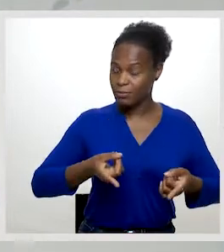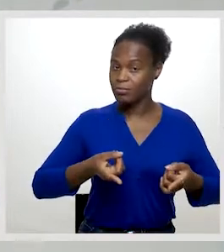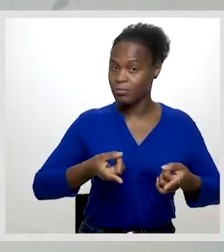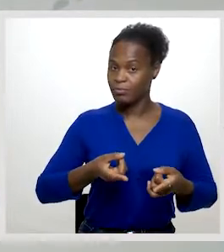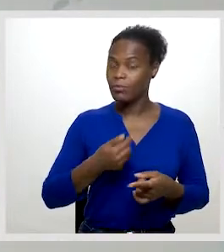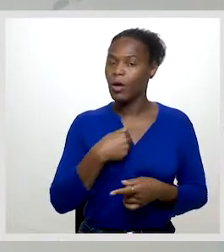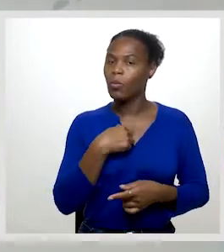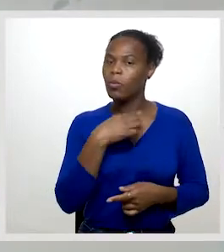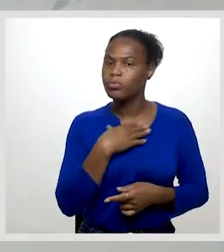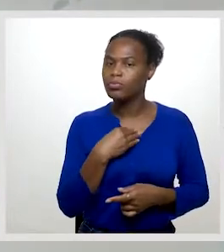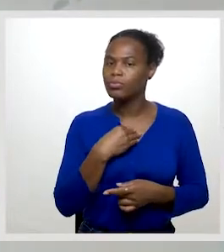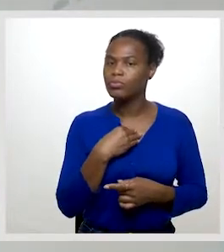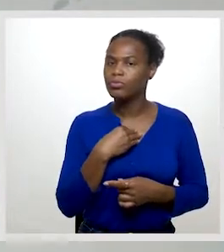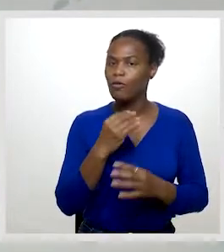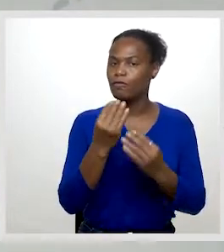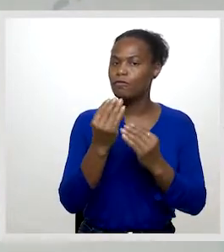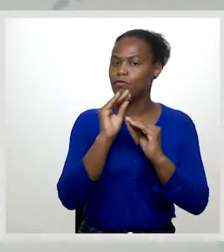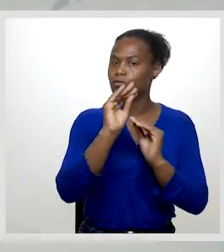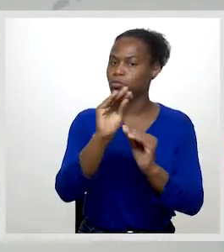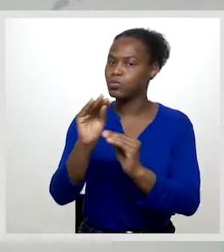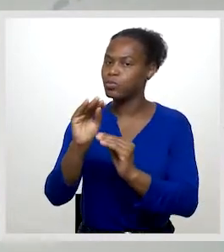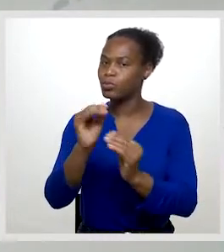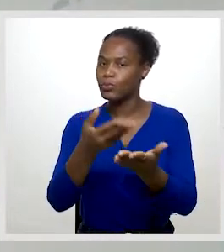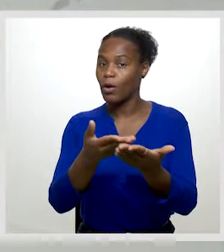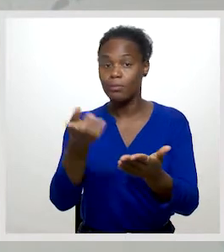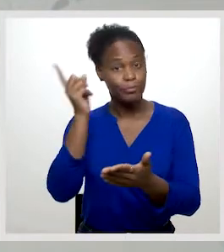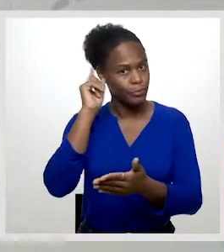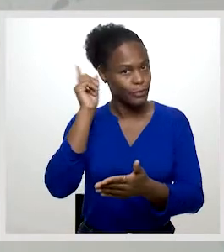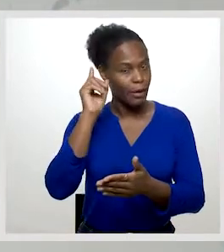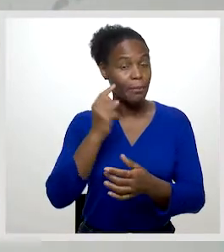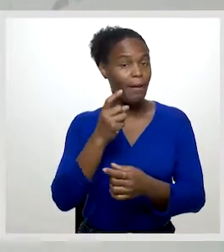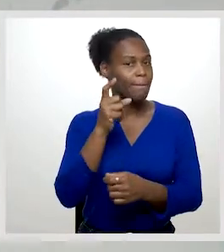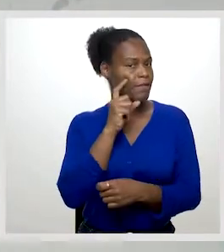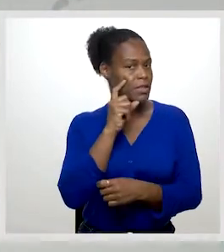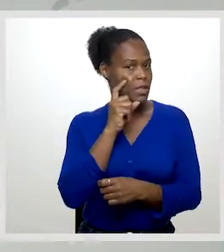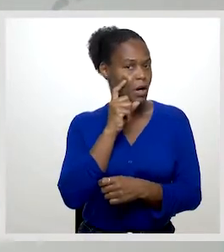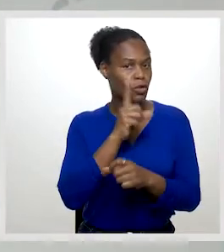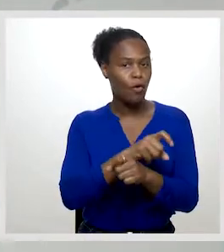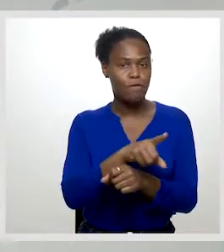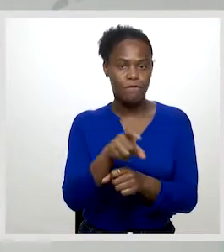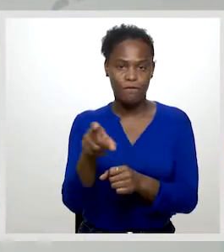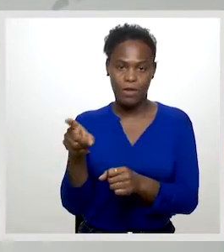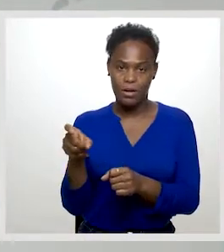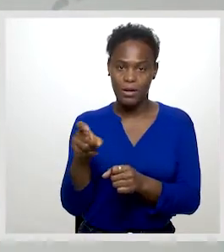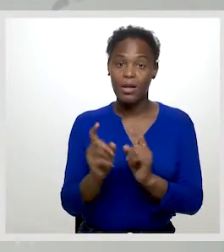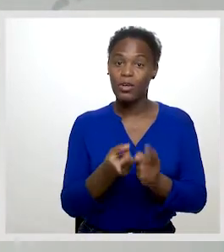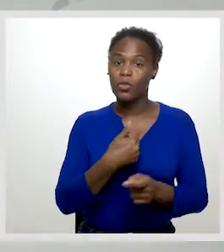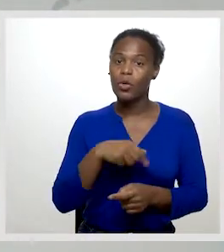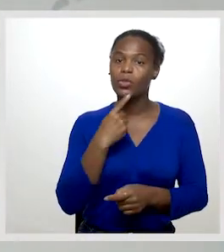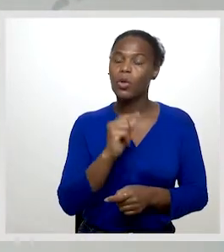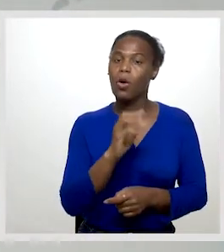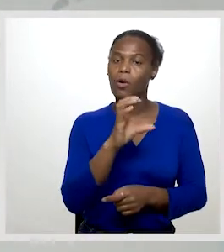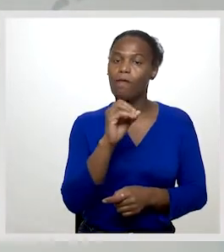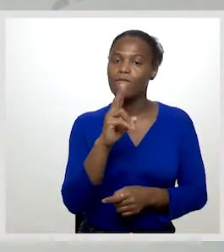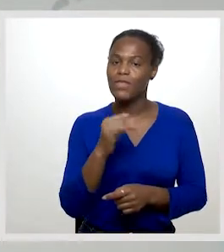propriamente dita, gostaria de vos deixar uma dica que é fundamental para a prevenção do SARS-CoV-2, que nós